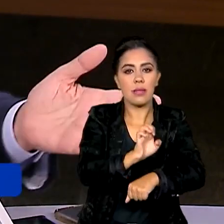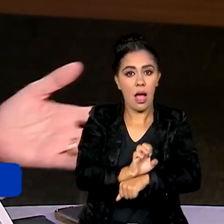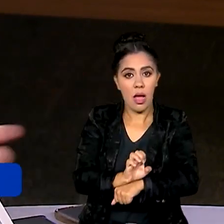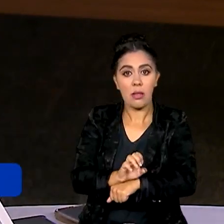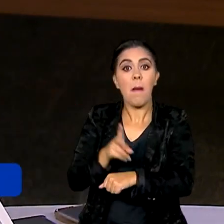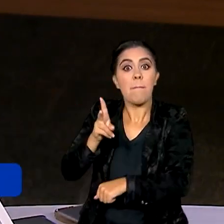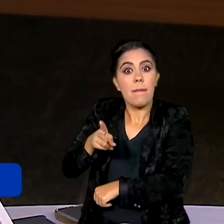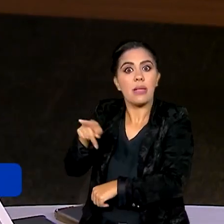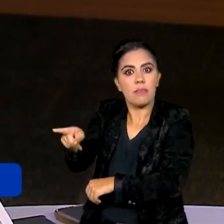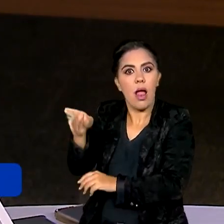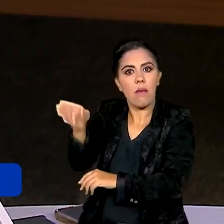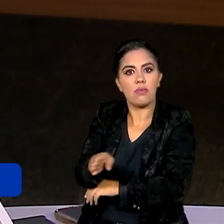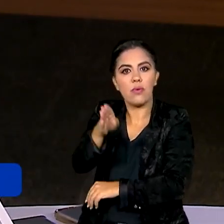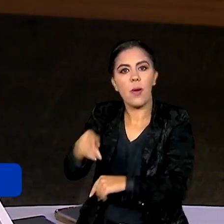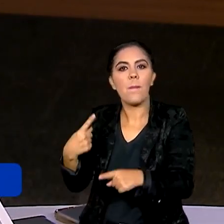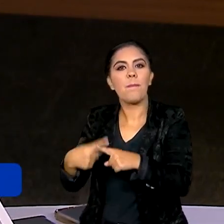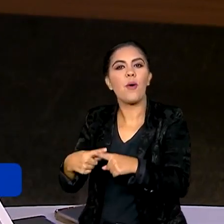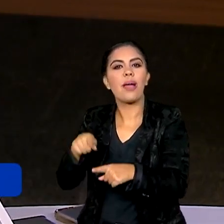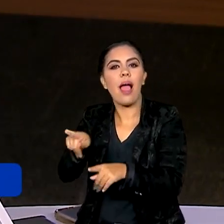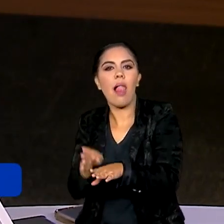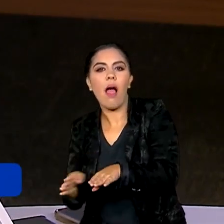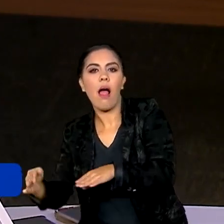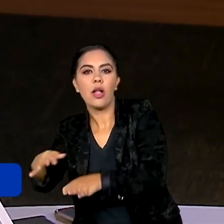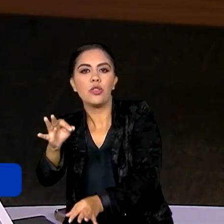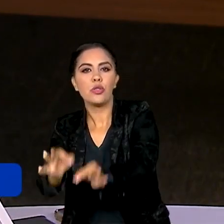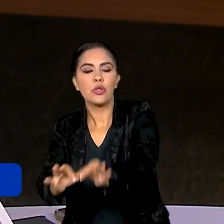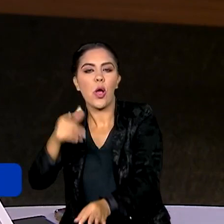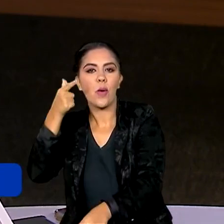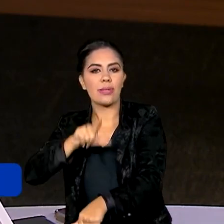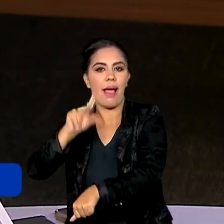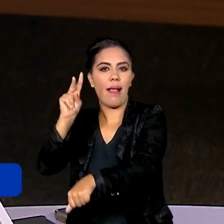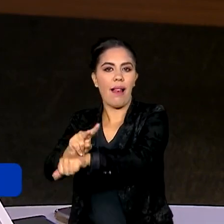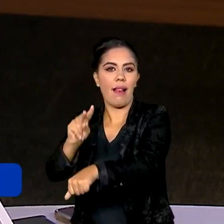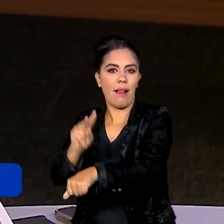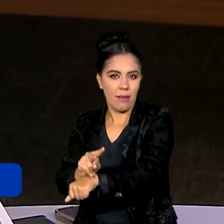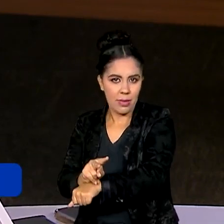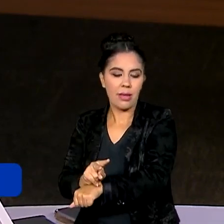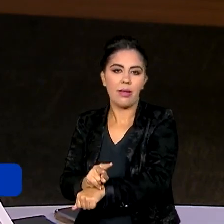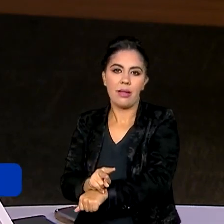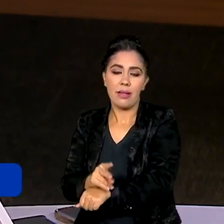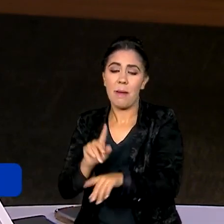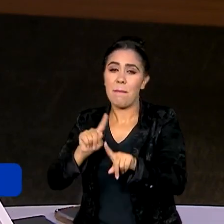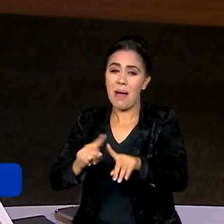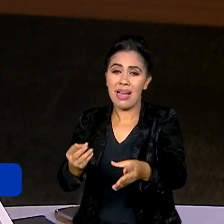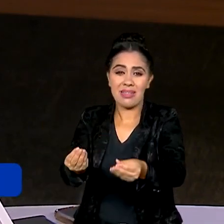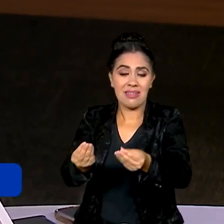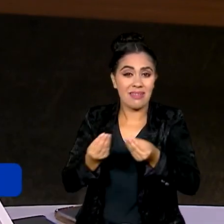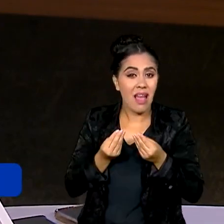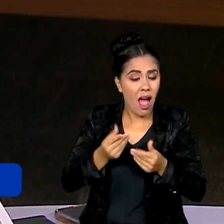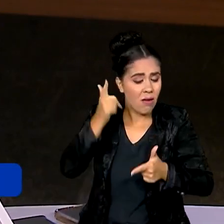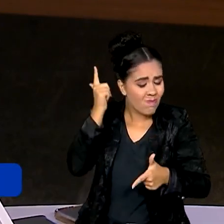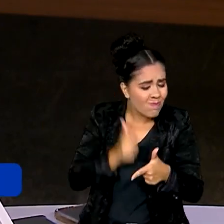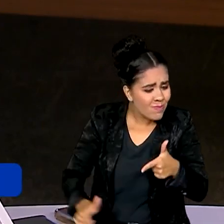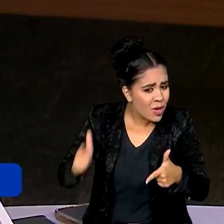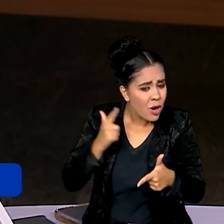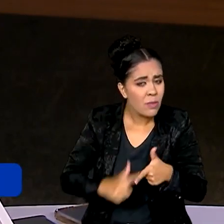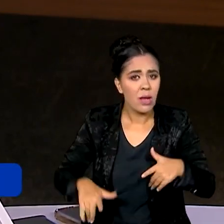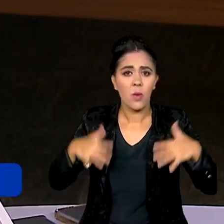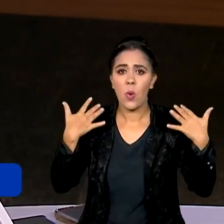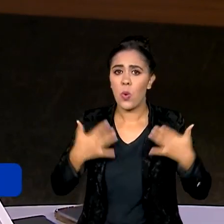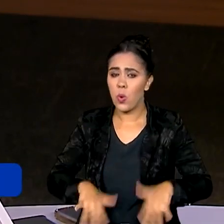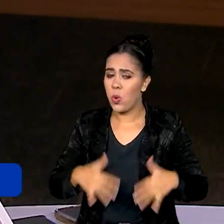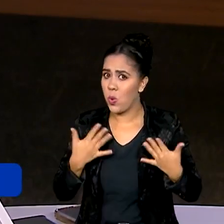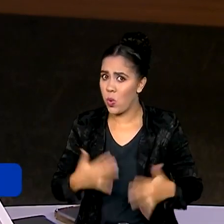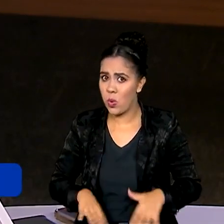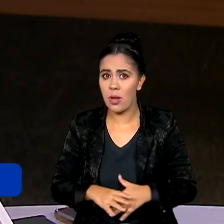porque ela vai e consegue eliminar e consegue com alguma facilidade, e isso cria uma dor de cabeça gigante para quem é gestor